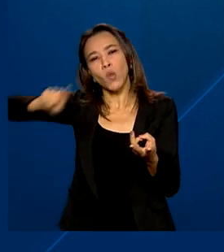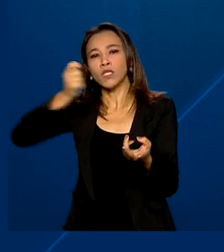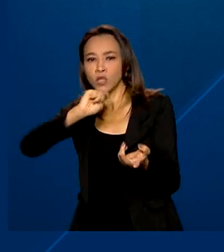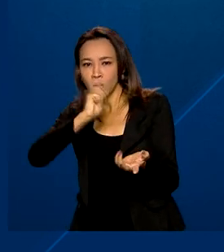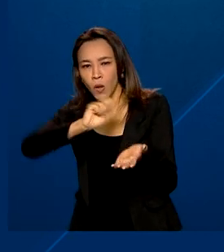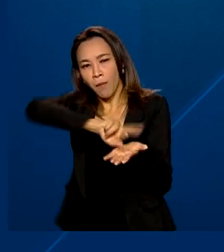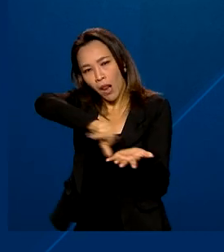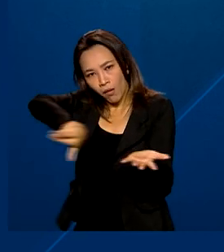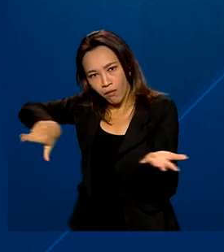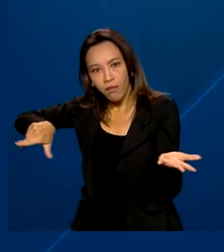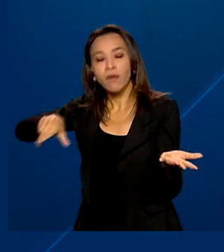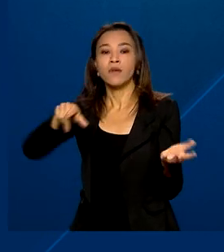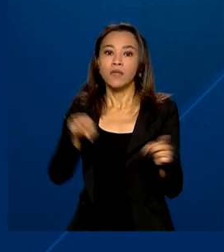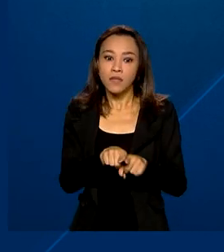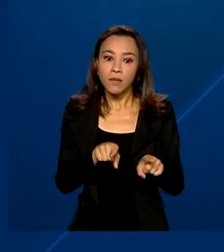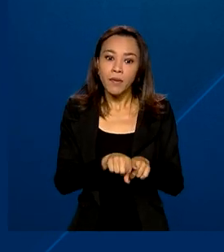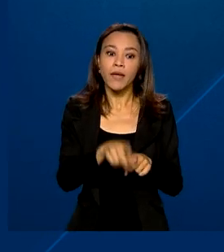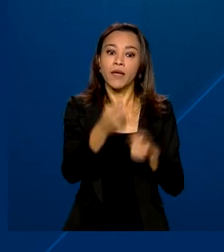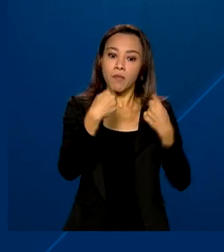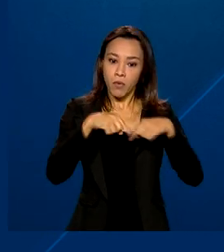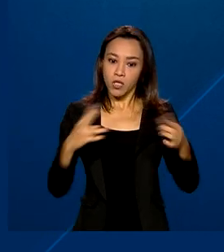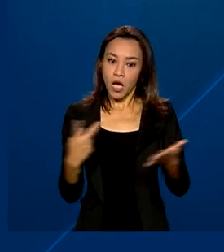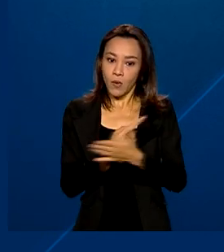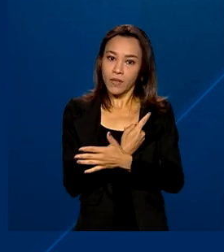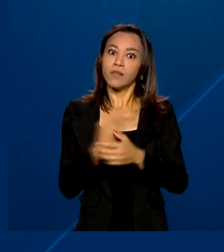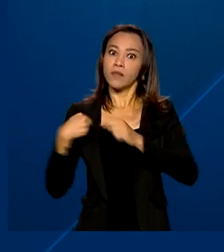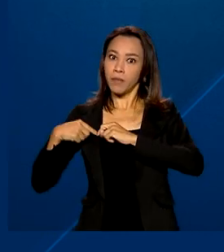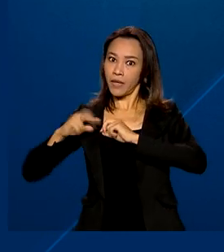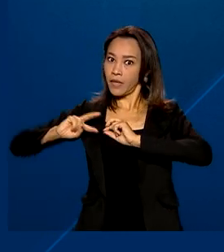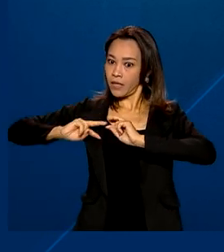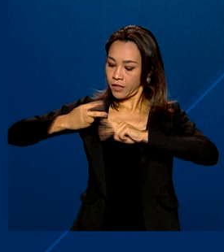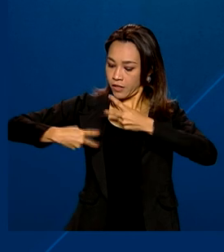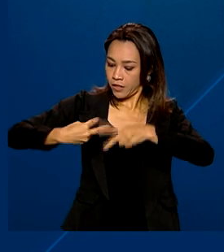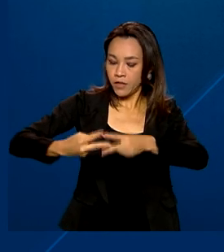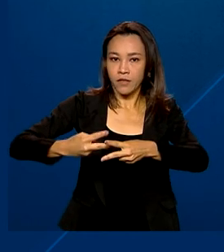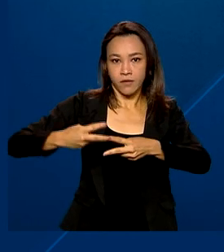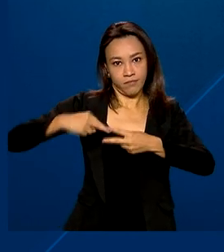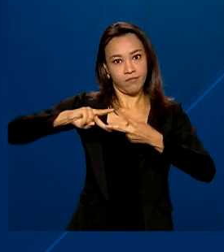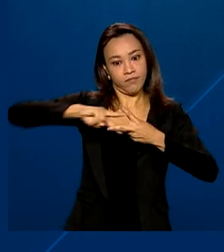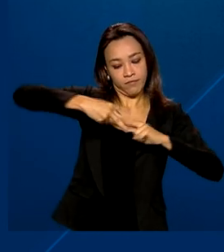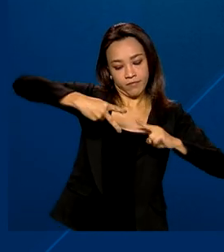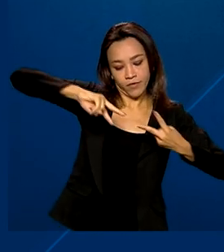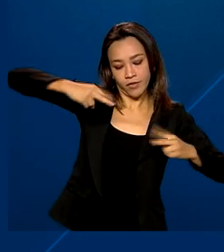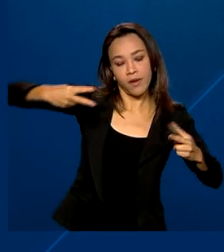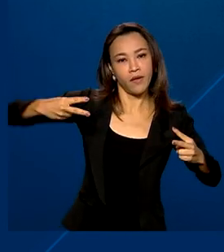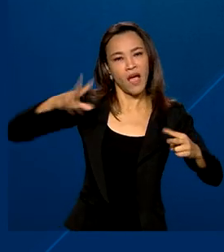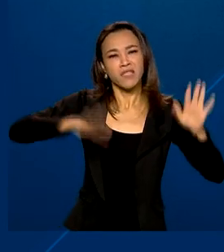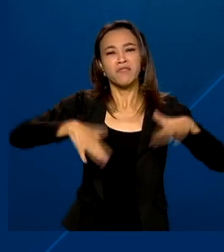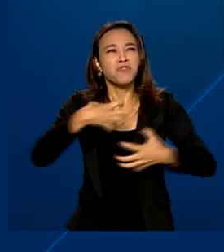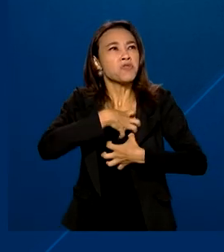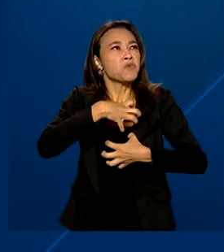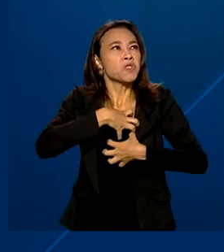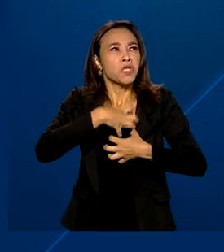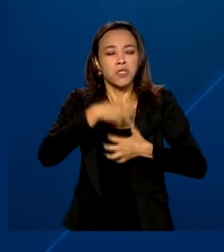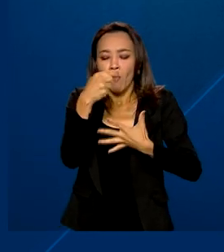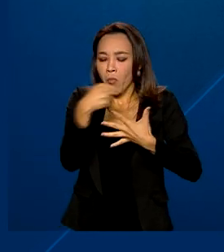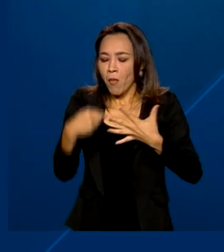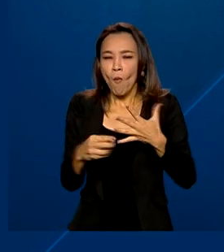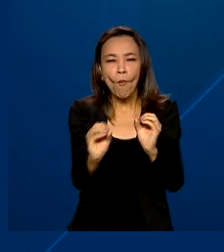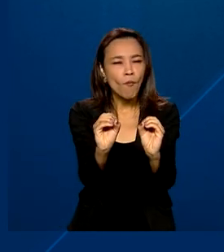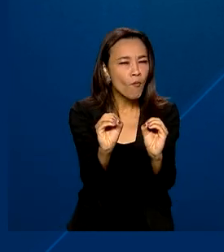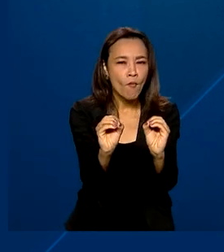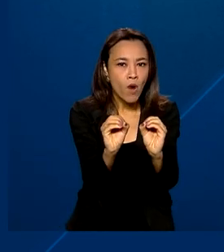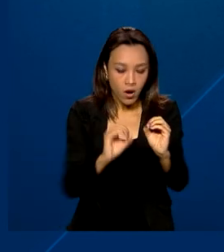por doenças autoimunes metabólicas ou genéticas Nem sempre a doença apresenta sintomas quando